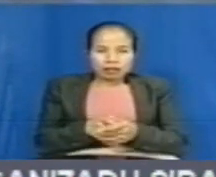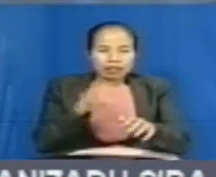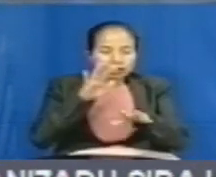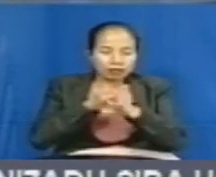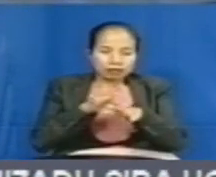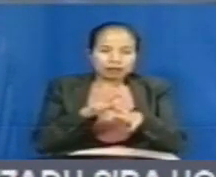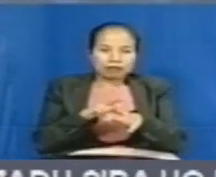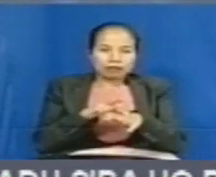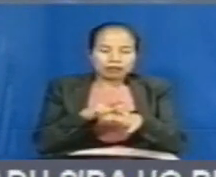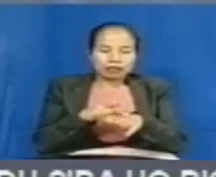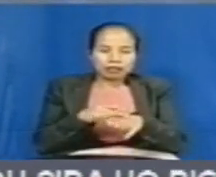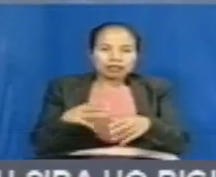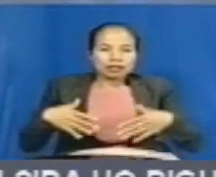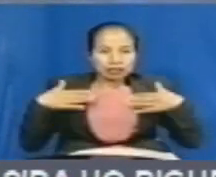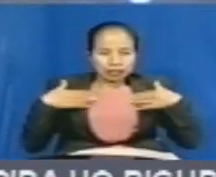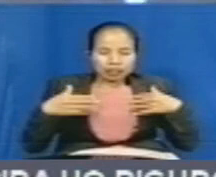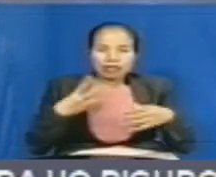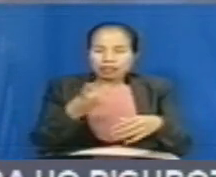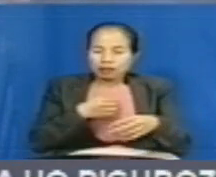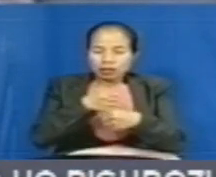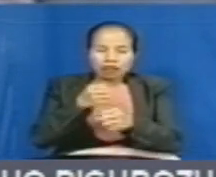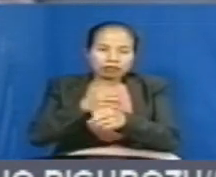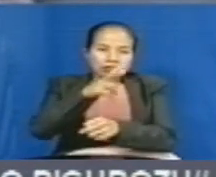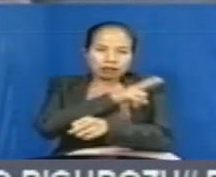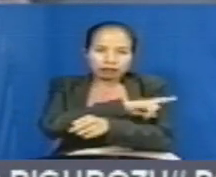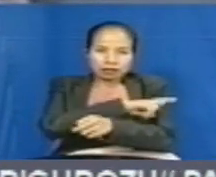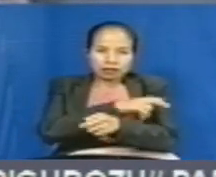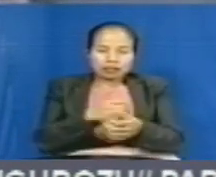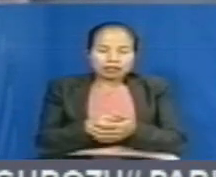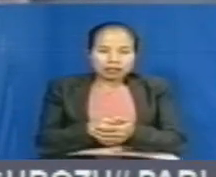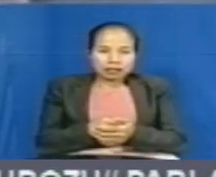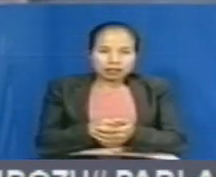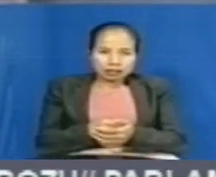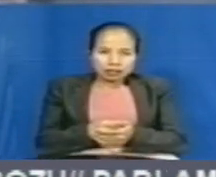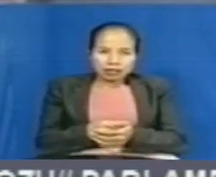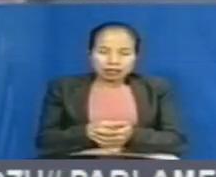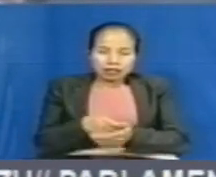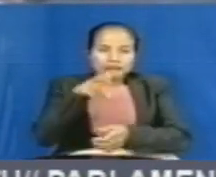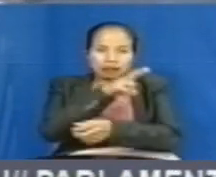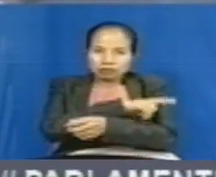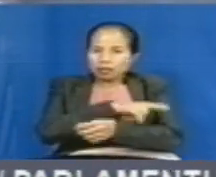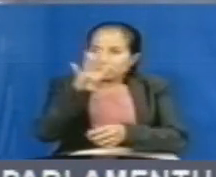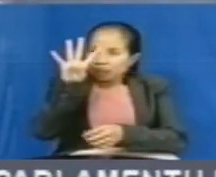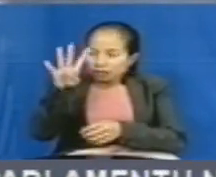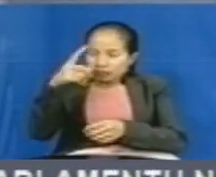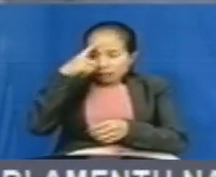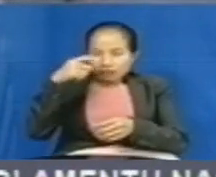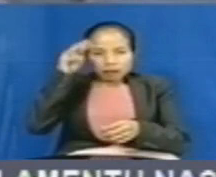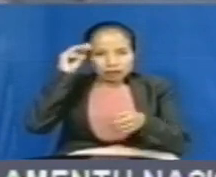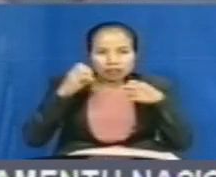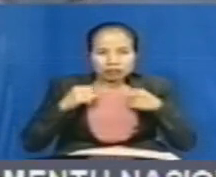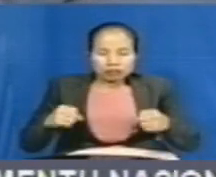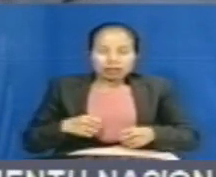Tambe itamos esa hetan tiana vacina. Agora ita tama ba booster, segunda booster. Tambe dene maga Ministério de Saúde sugere